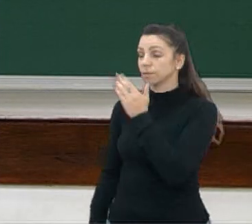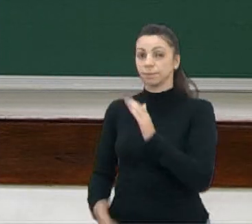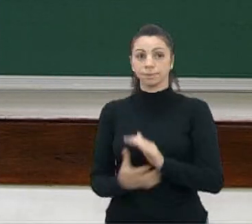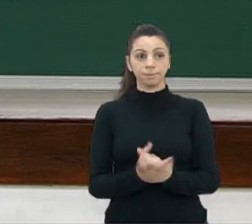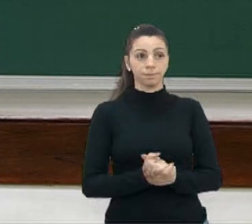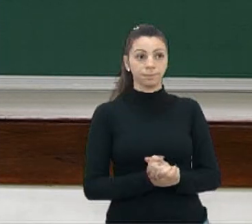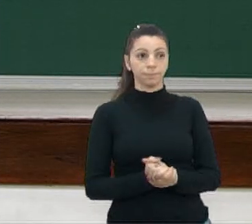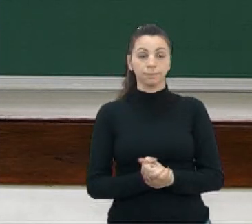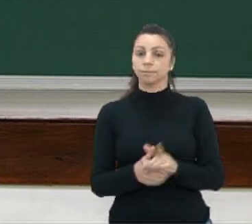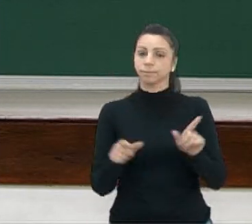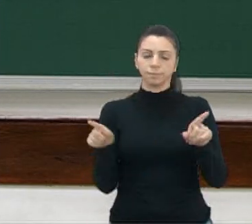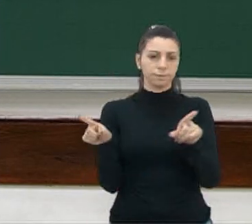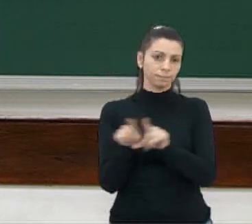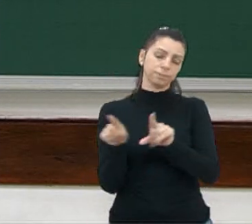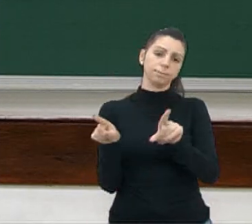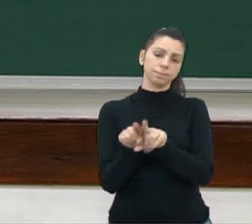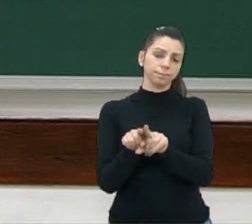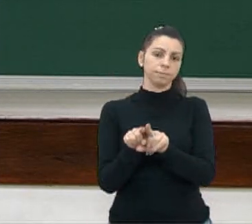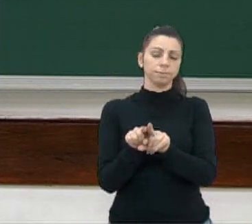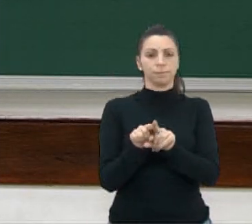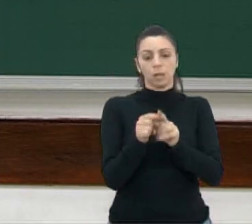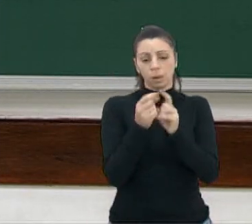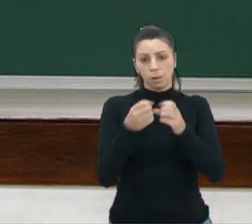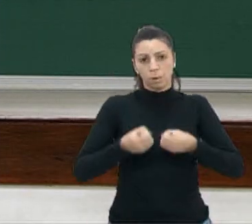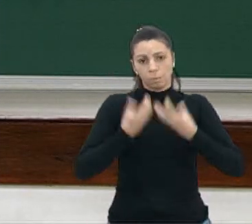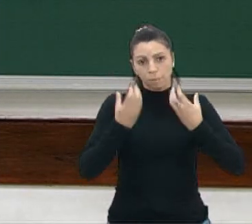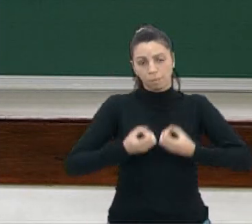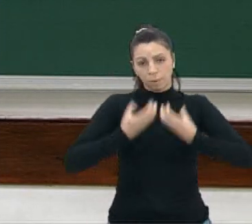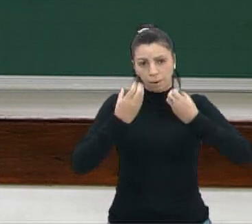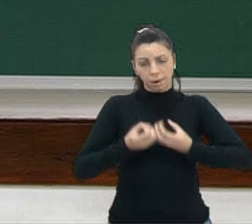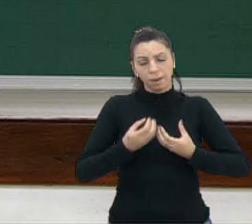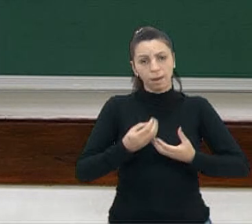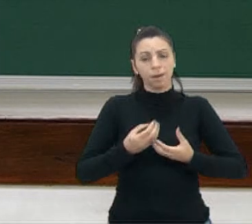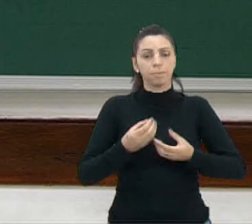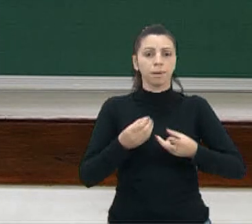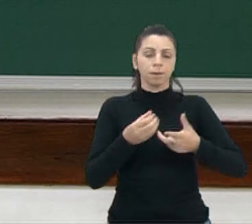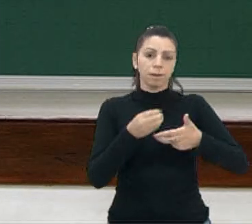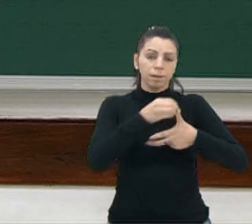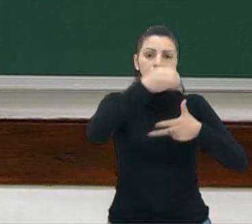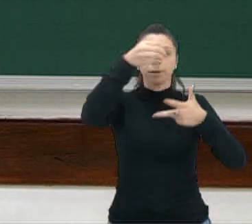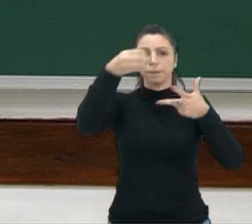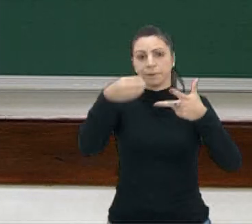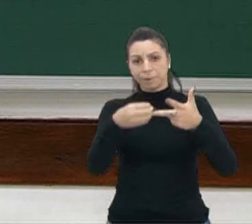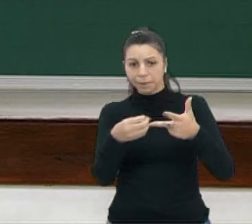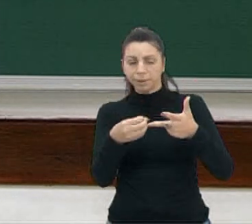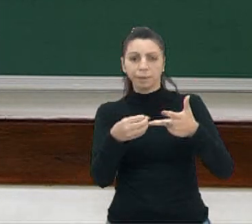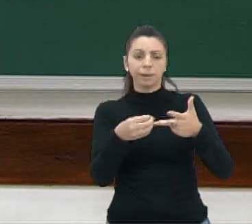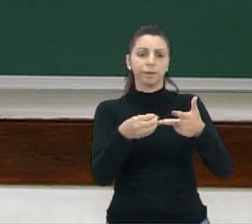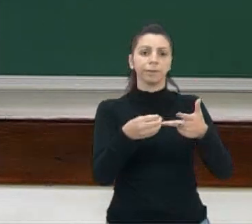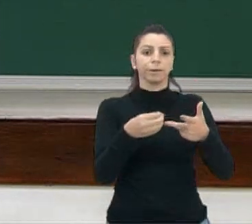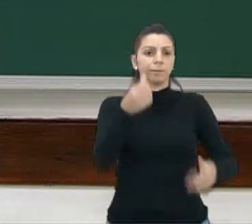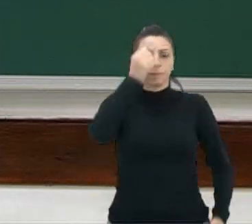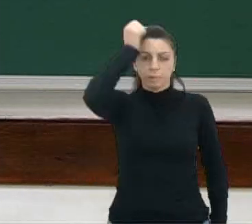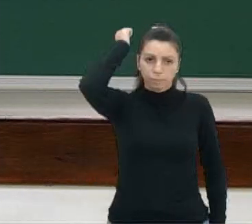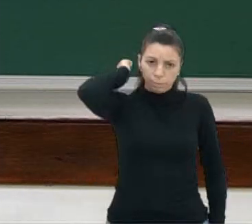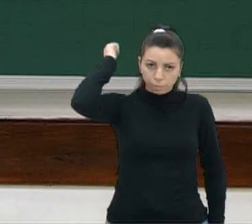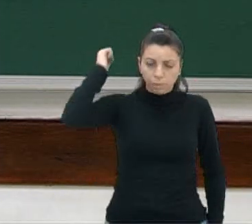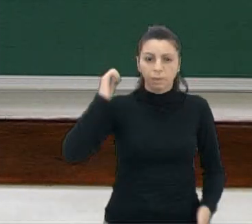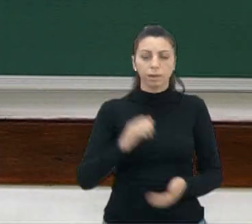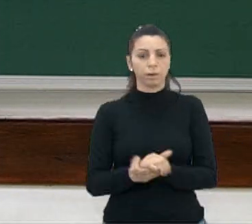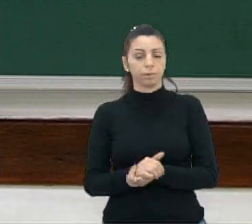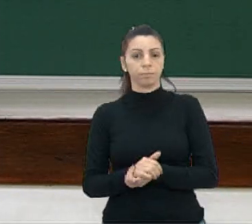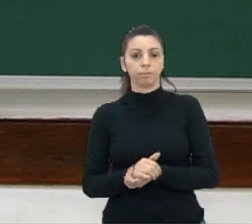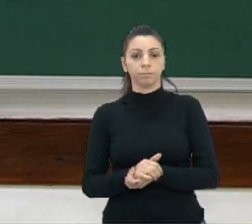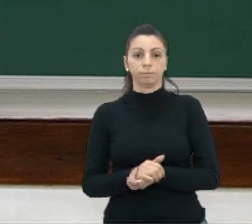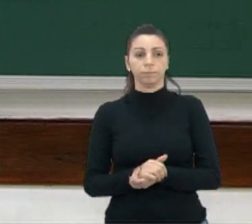Drummond também é um poeta bem recorrente em Enem, em vestibulares, enfim, concursos de modo geral. Ele é bem queridinho das provas e